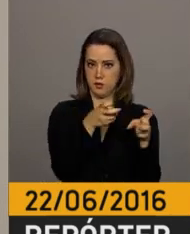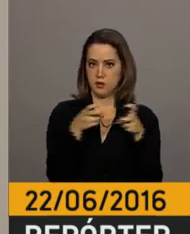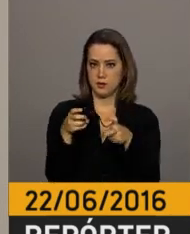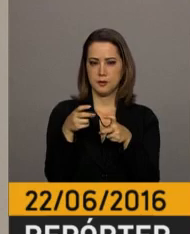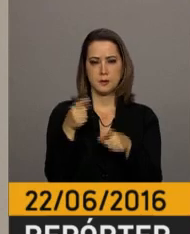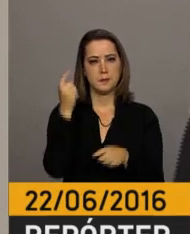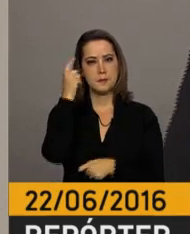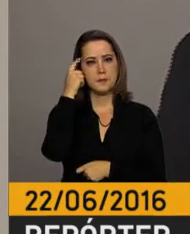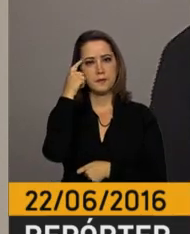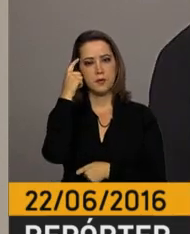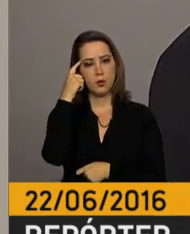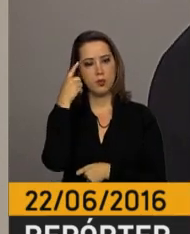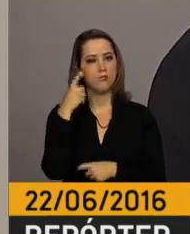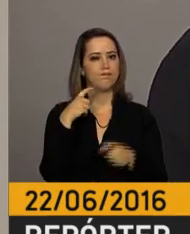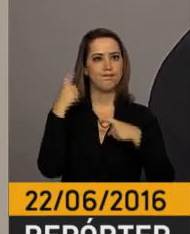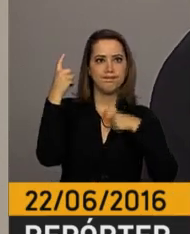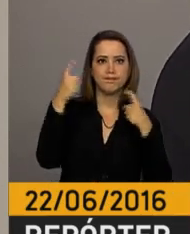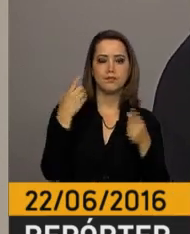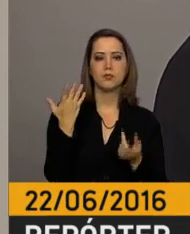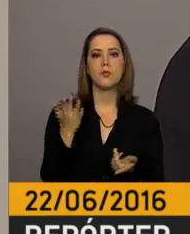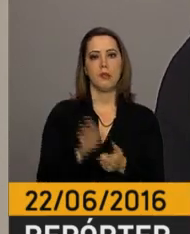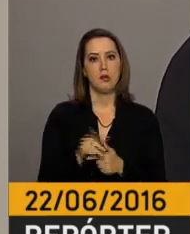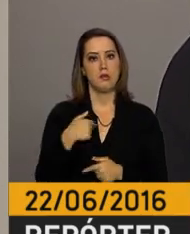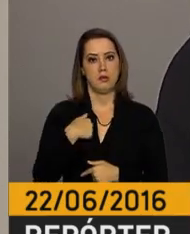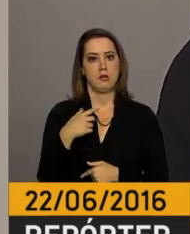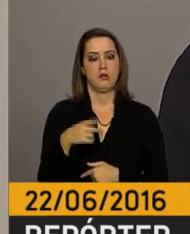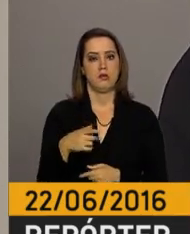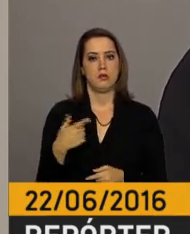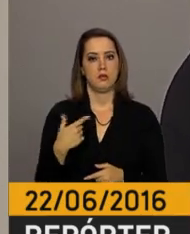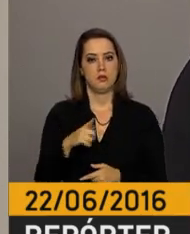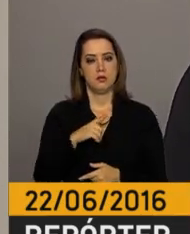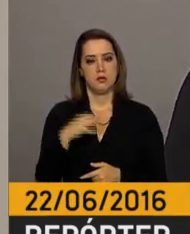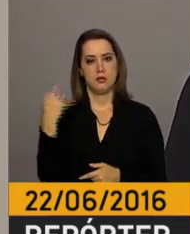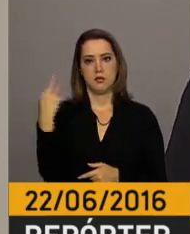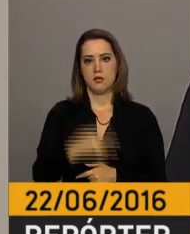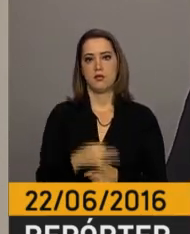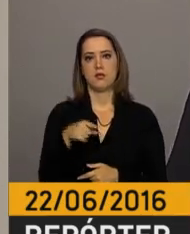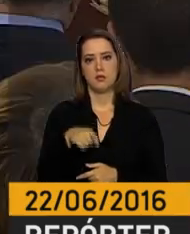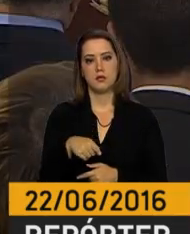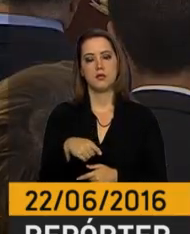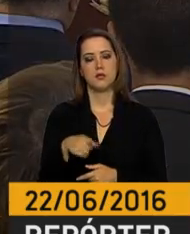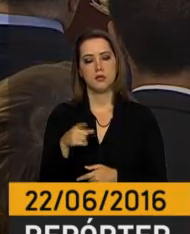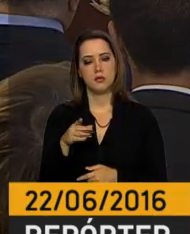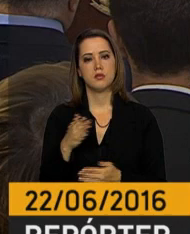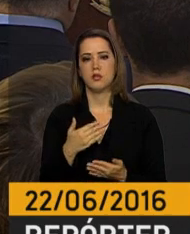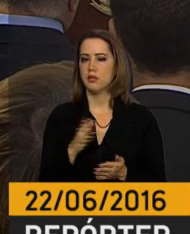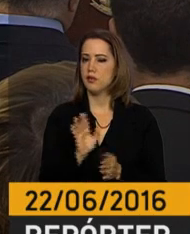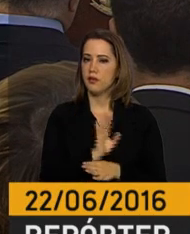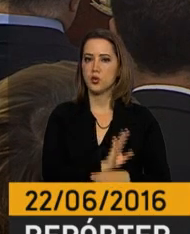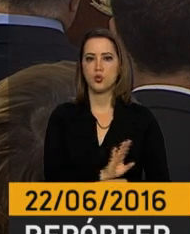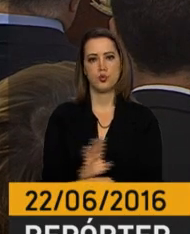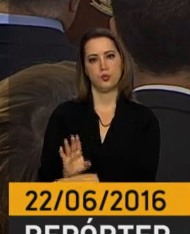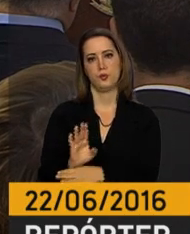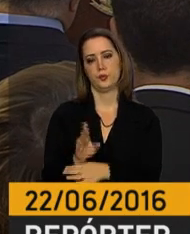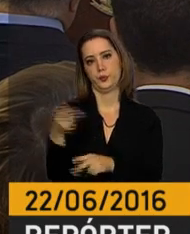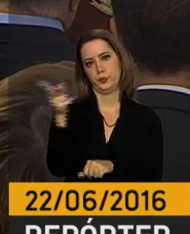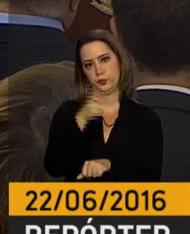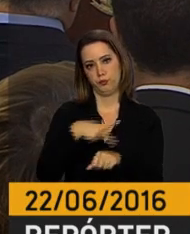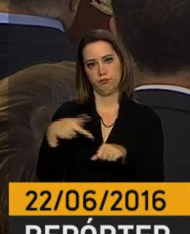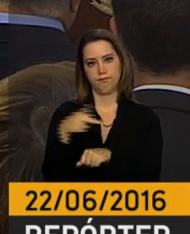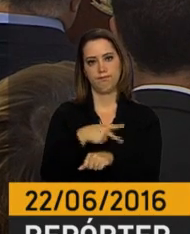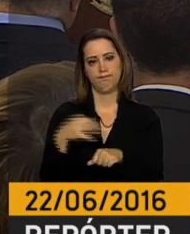pensamento eu tenho certeza que ele vai contribuir enormemente para o país Paulo não tenho a menor dúvida